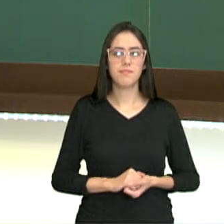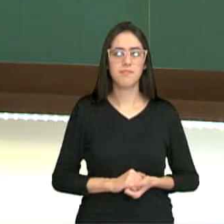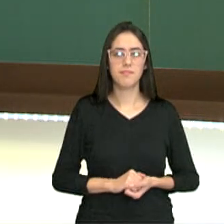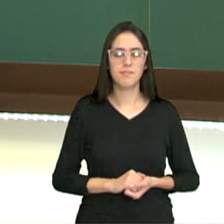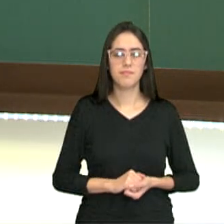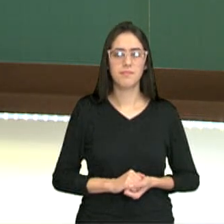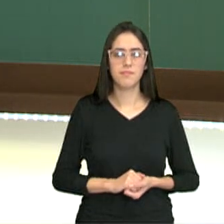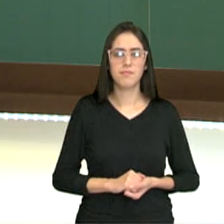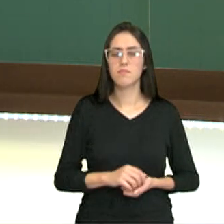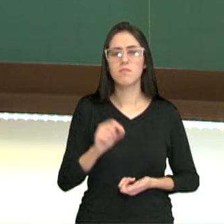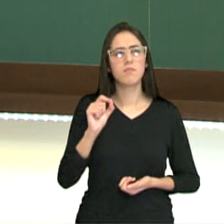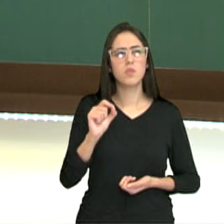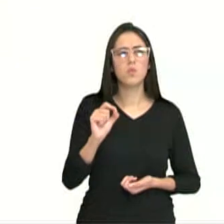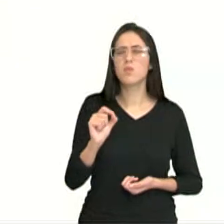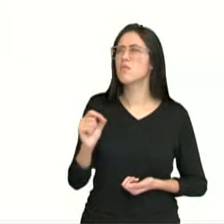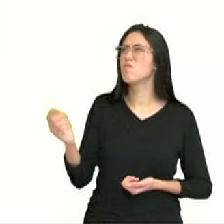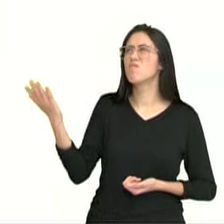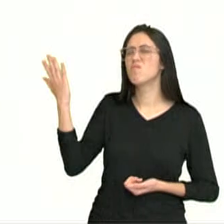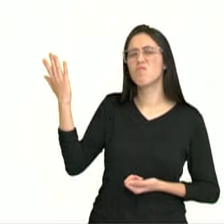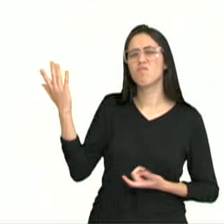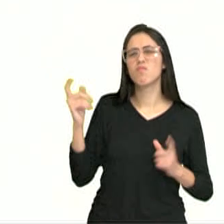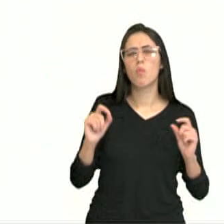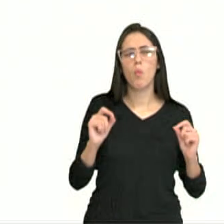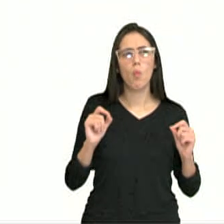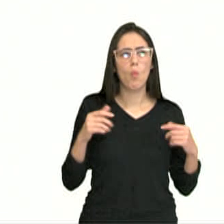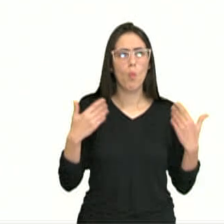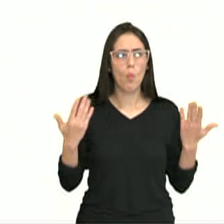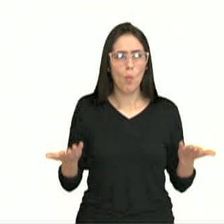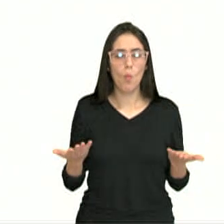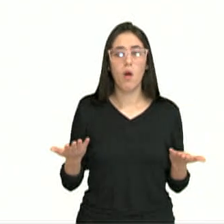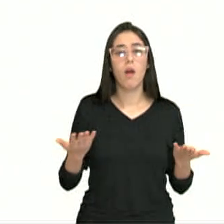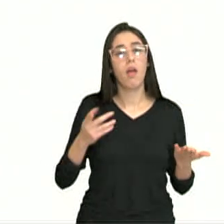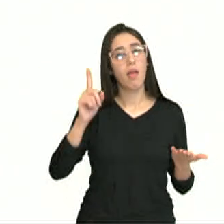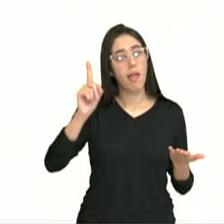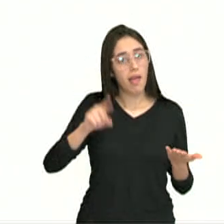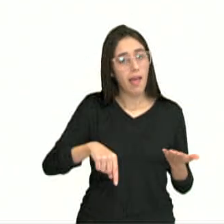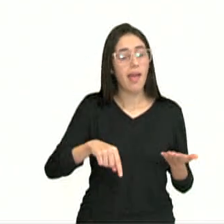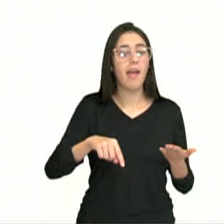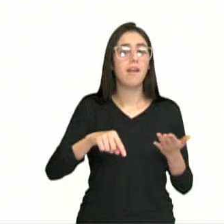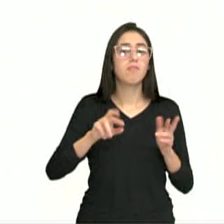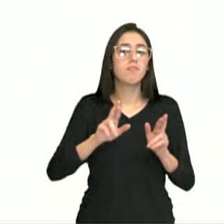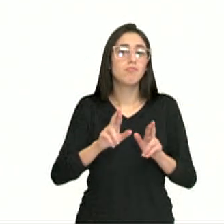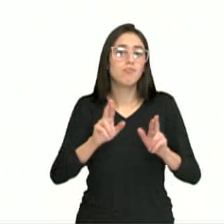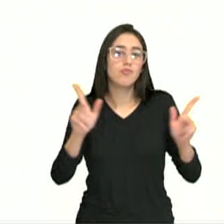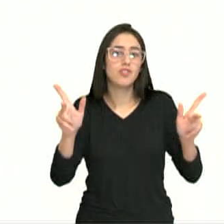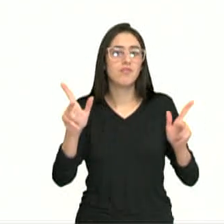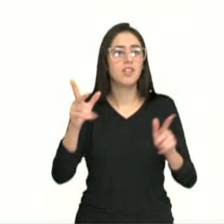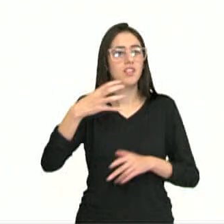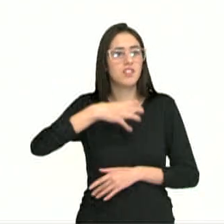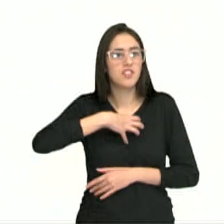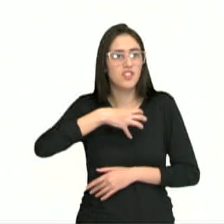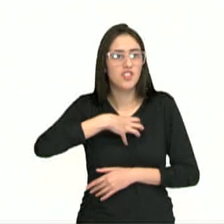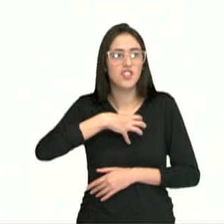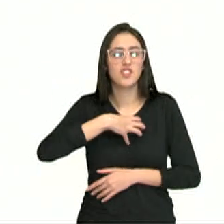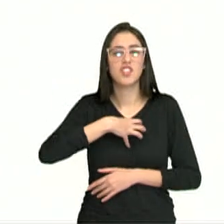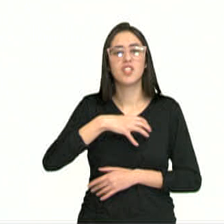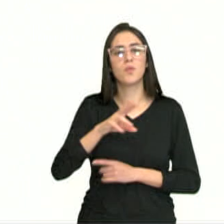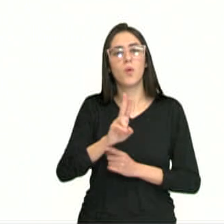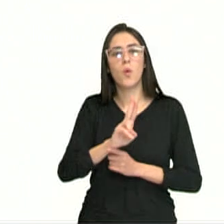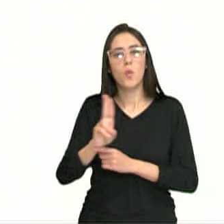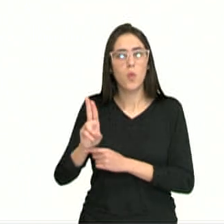O que é o parkour, então? Nada mais é do que um jeito diferente de escrever parcours, mas na